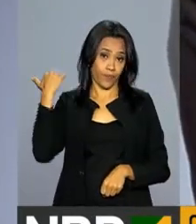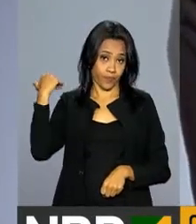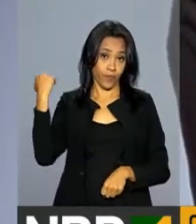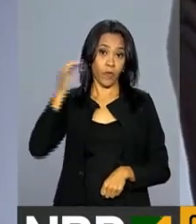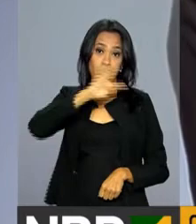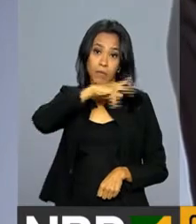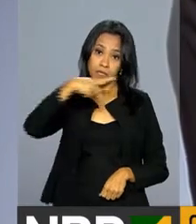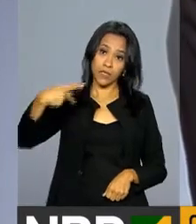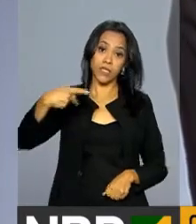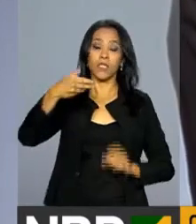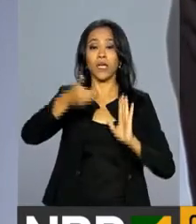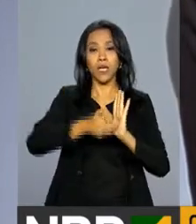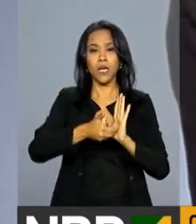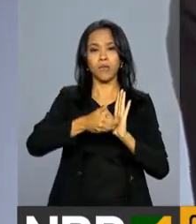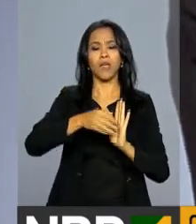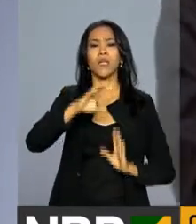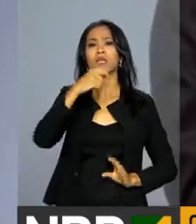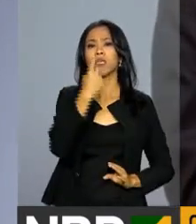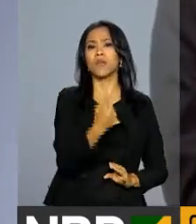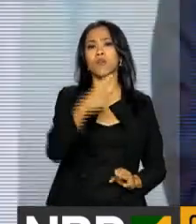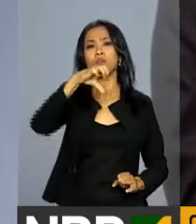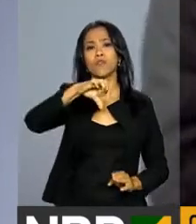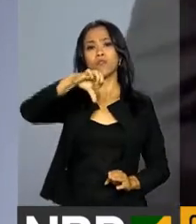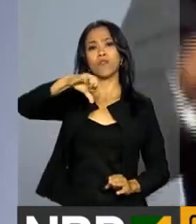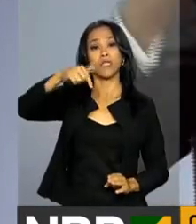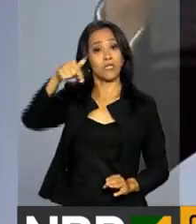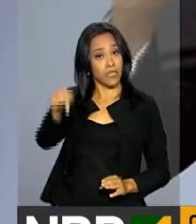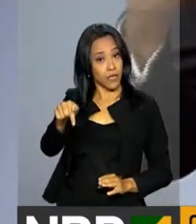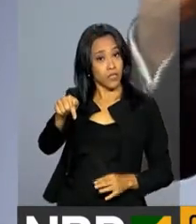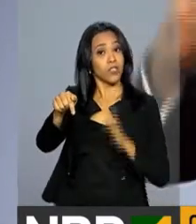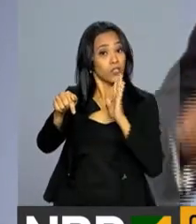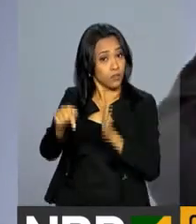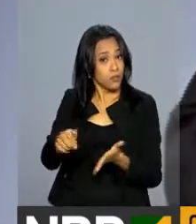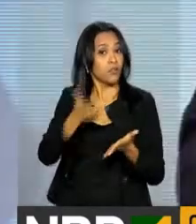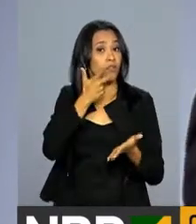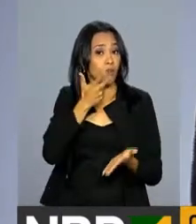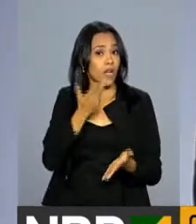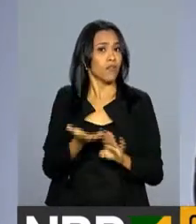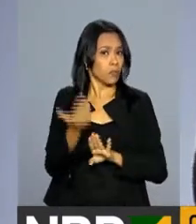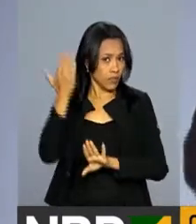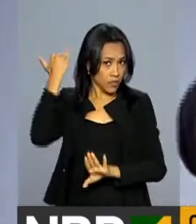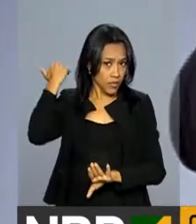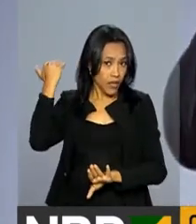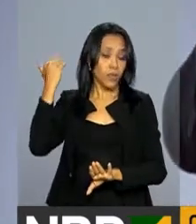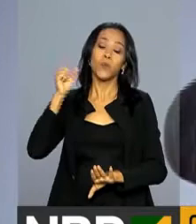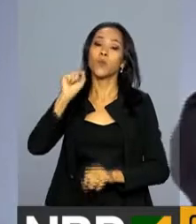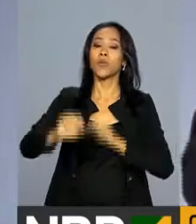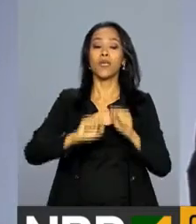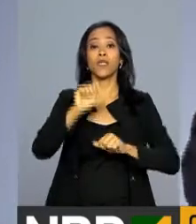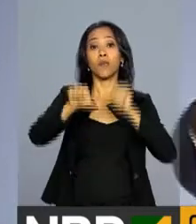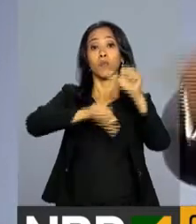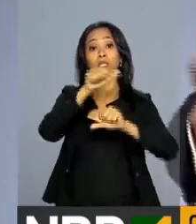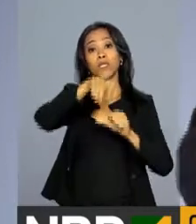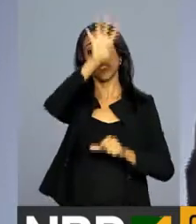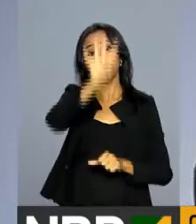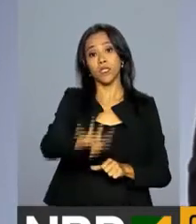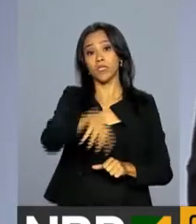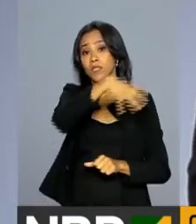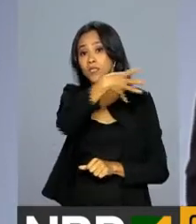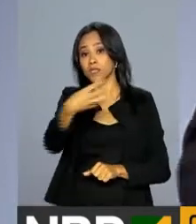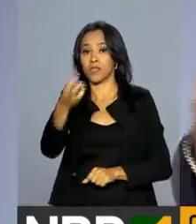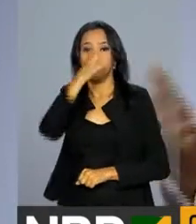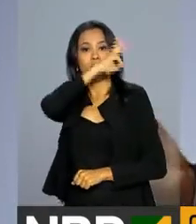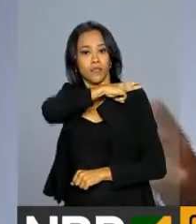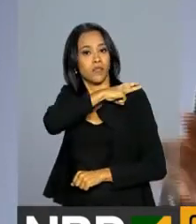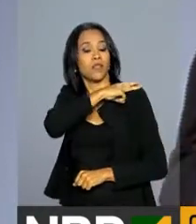deputados pela primeira vez em 1997 já se falava naquela época da reforma do ensino médio ao fundamento